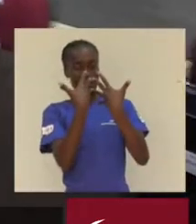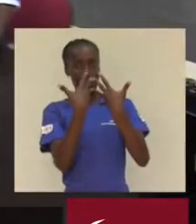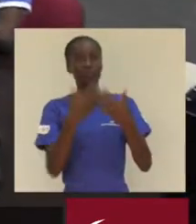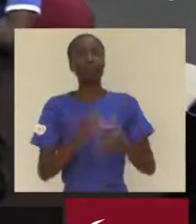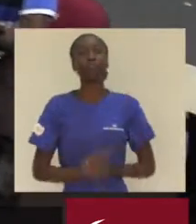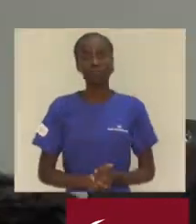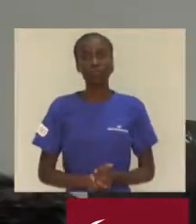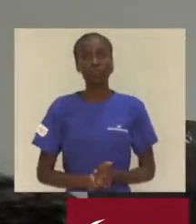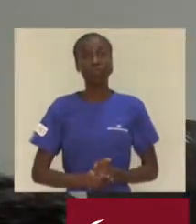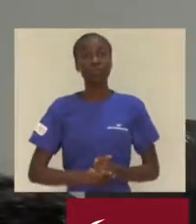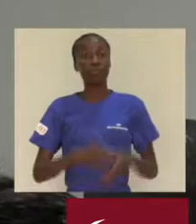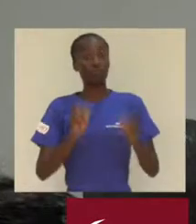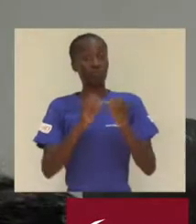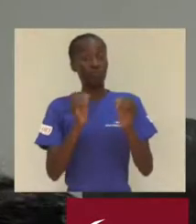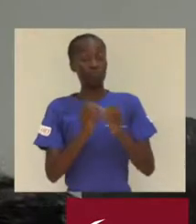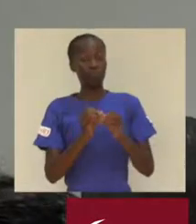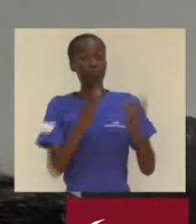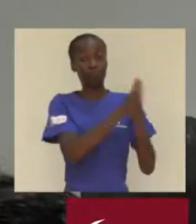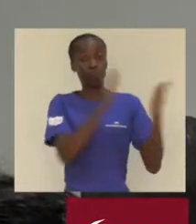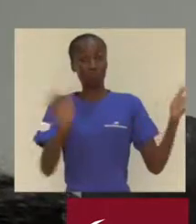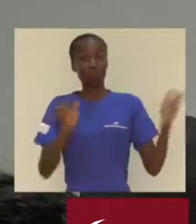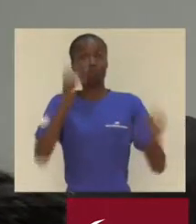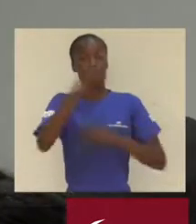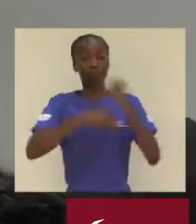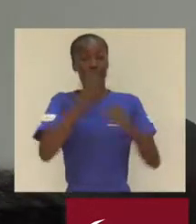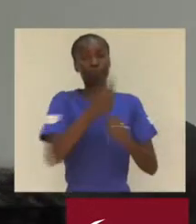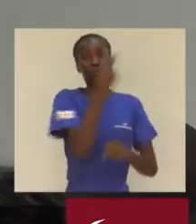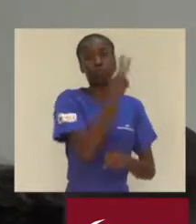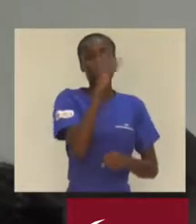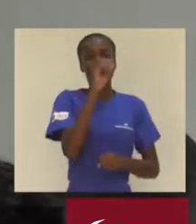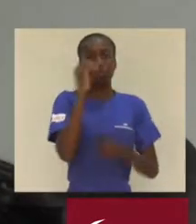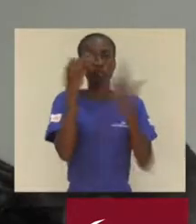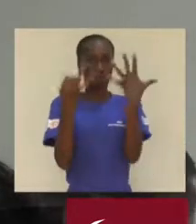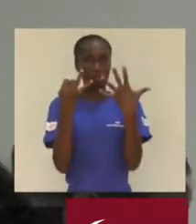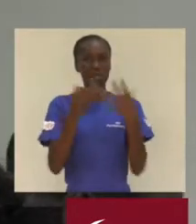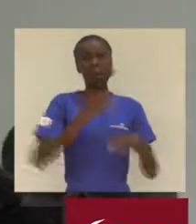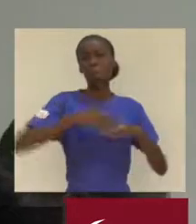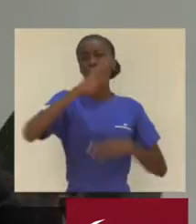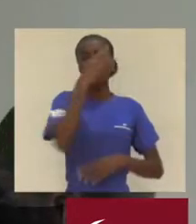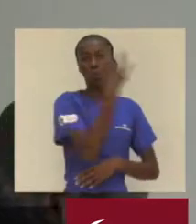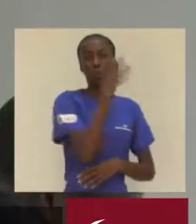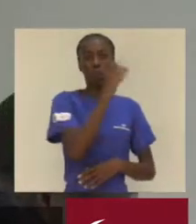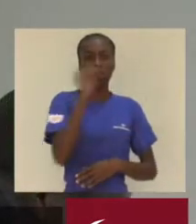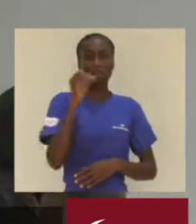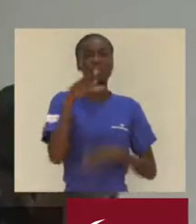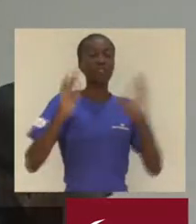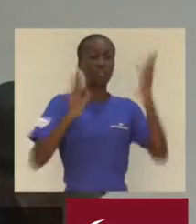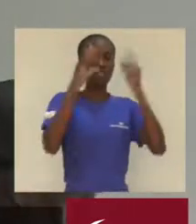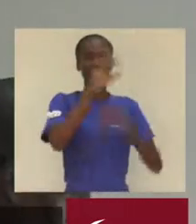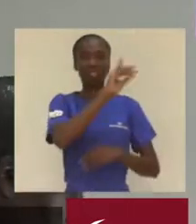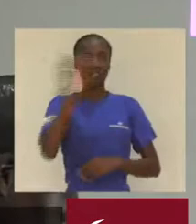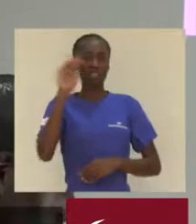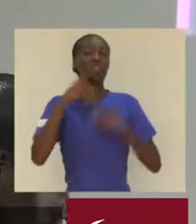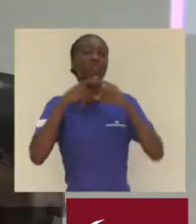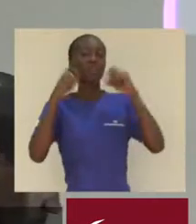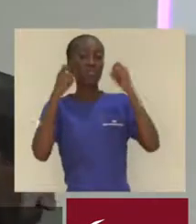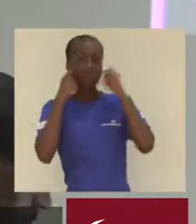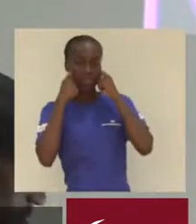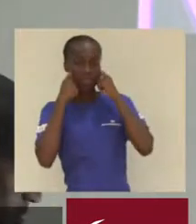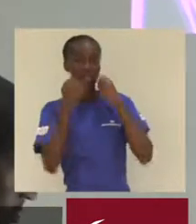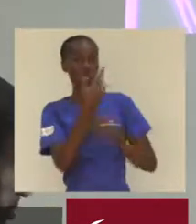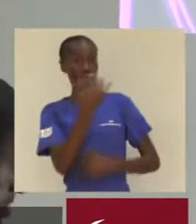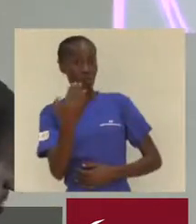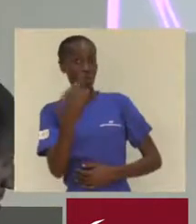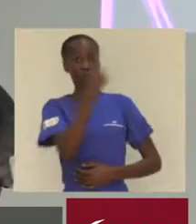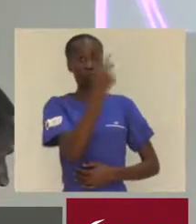acesso à informação. De acordo com dados do censo de 2007, mais de 400 mil pessoas vivem com deficiência em Moçambique.